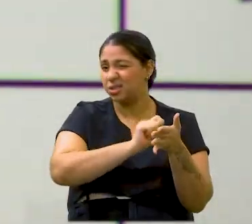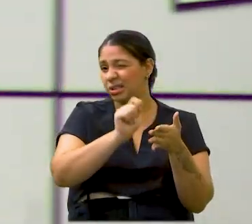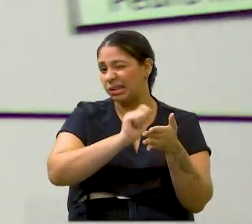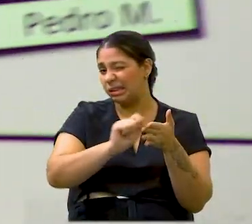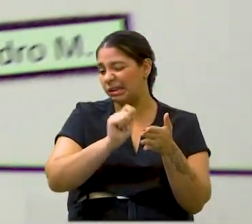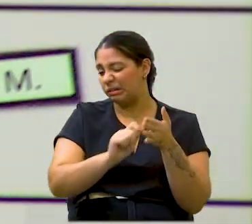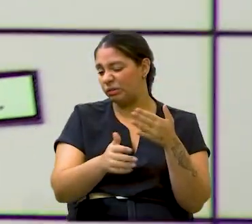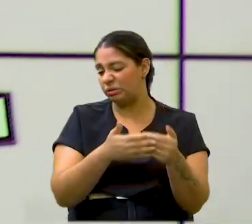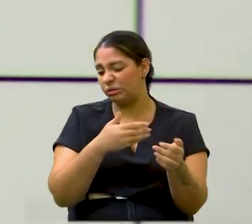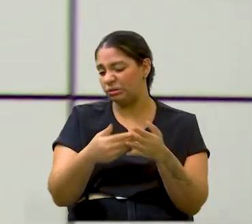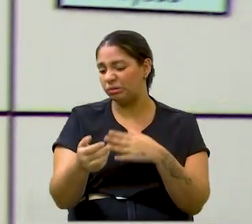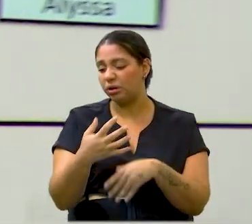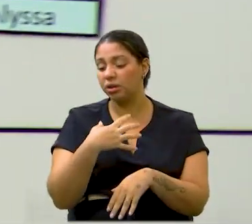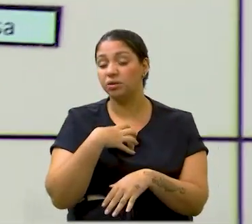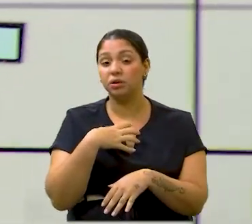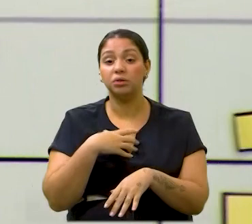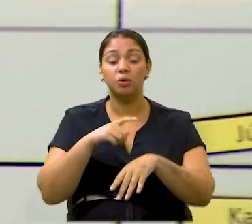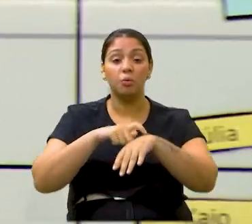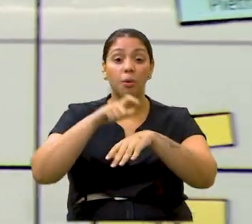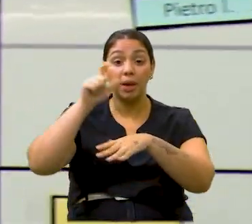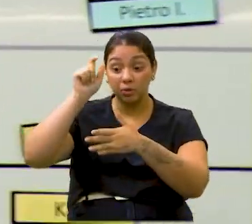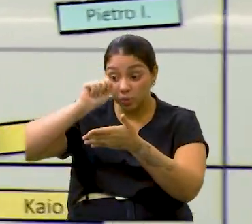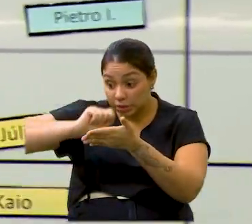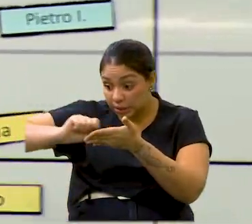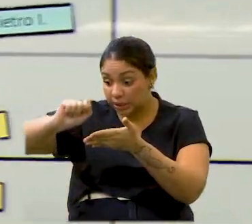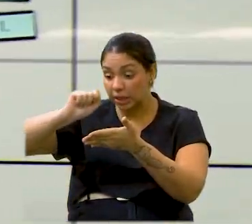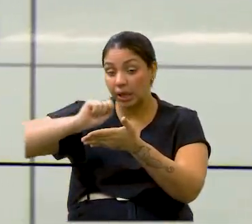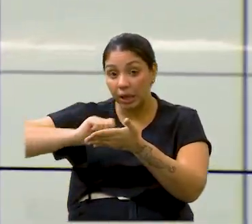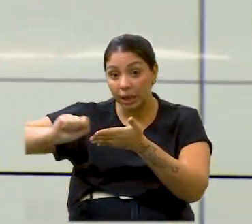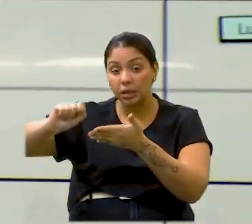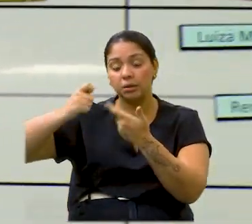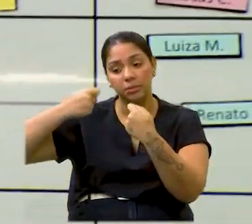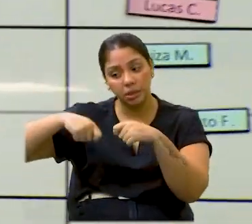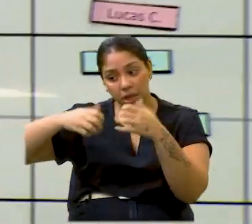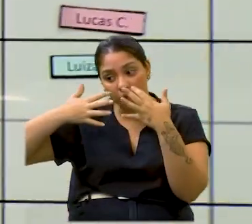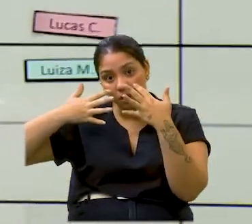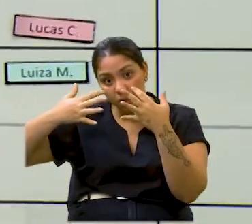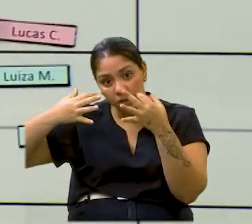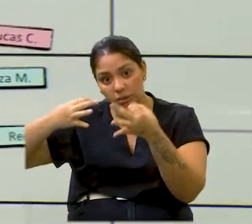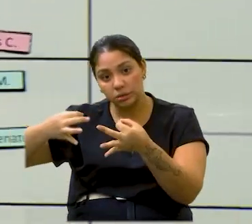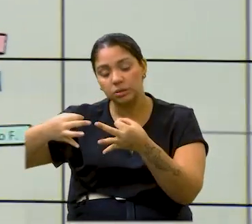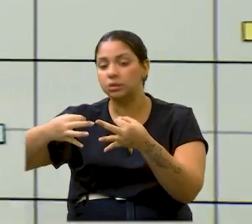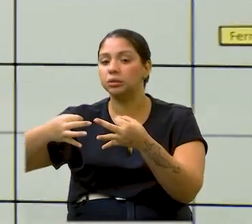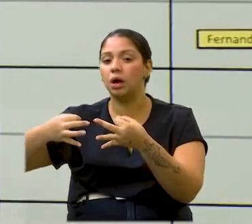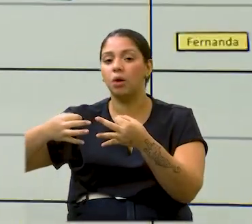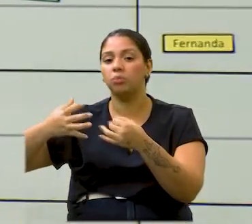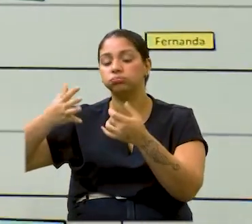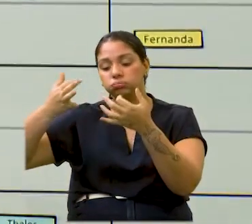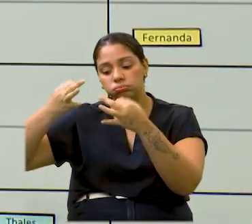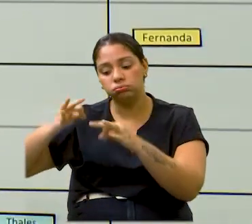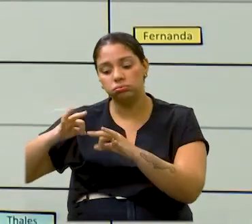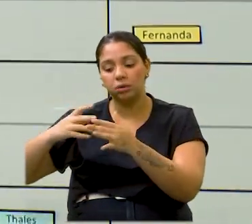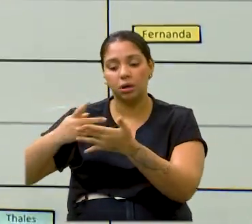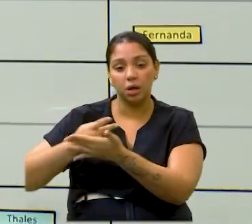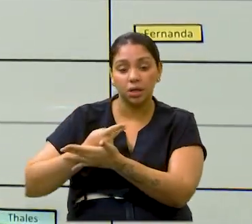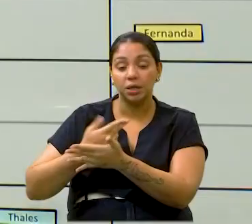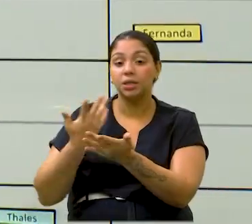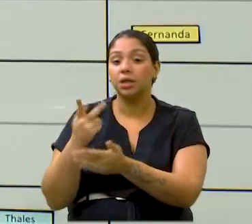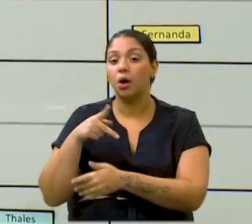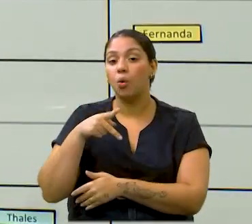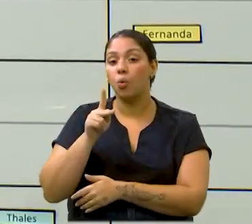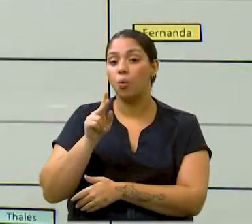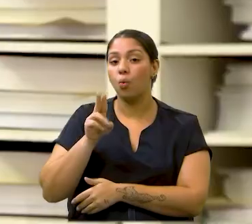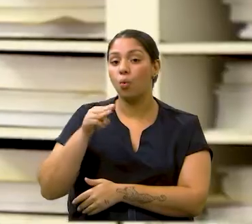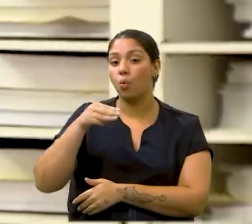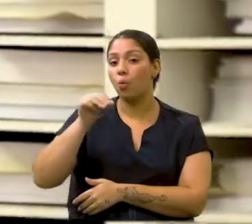qualquer jeito, quando vamos para a parte da escrita, nós temos que ter mais atenção a isso, né, para ter os acertos. Então, o Kumon tem